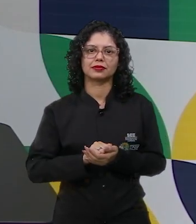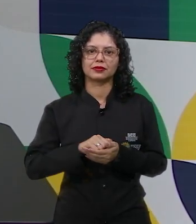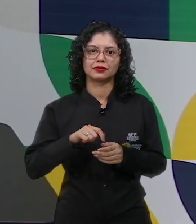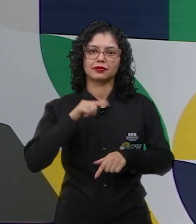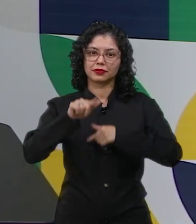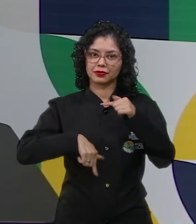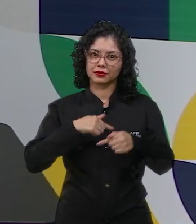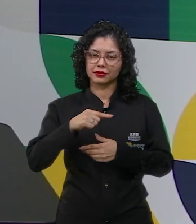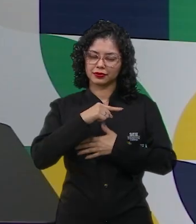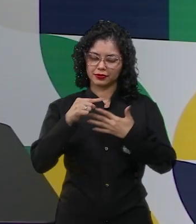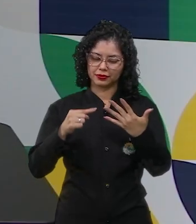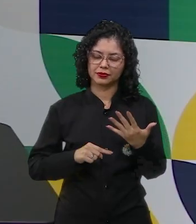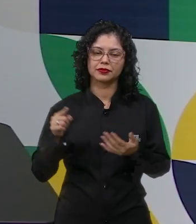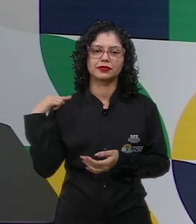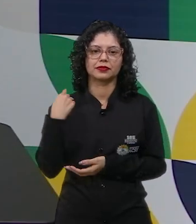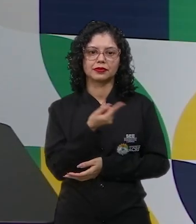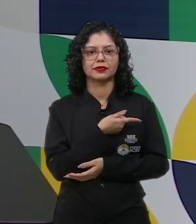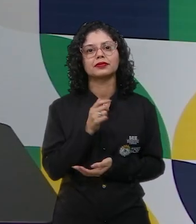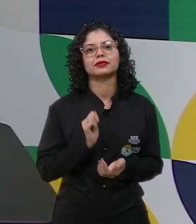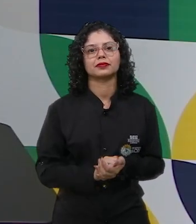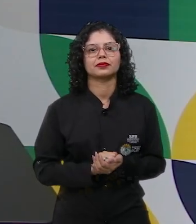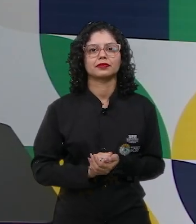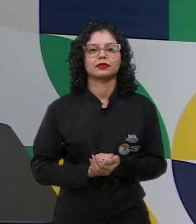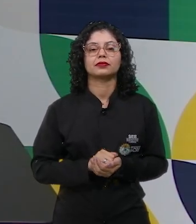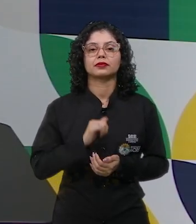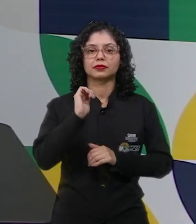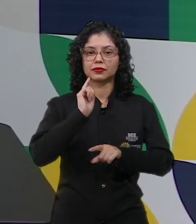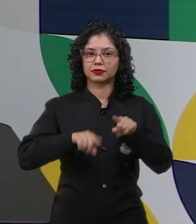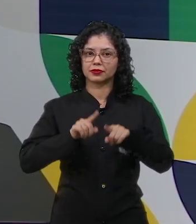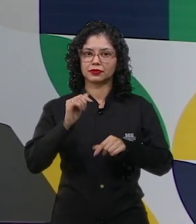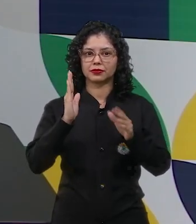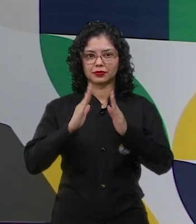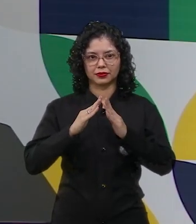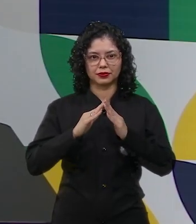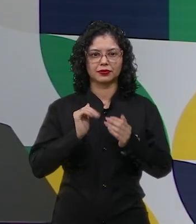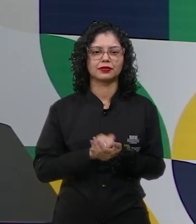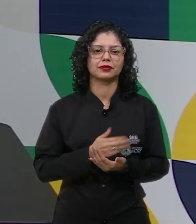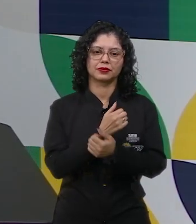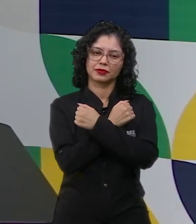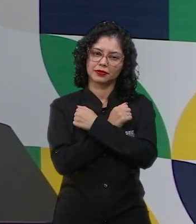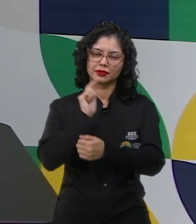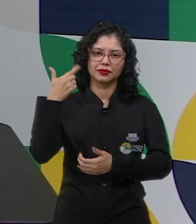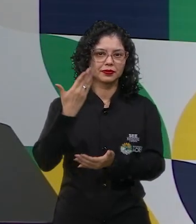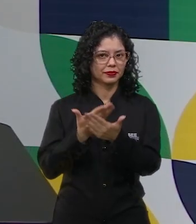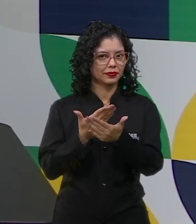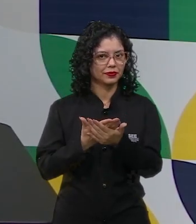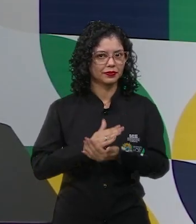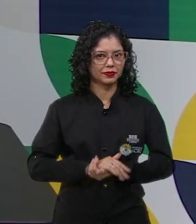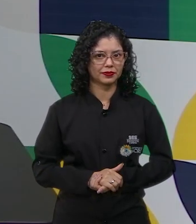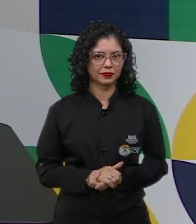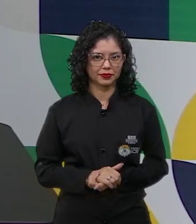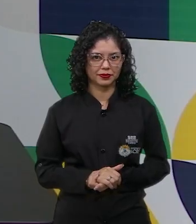componentes químicos ali dos nossos eletrodomésticos. Um abraço e até a próxima!